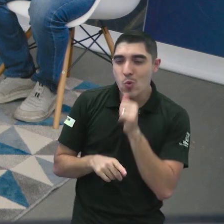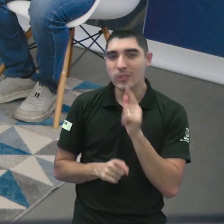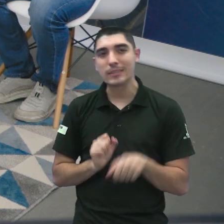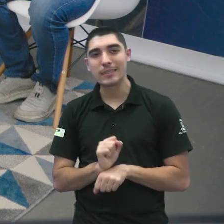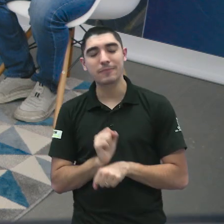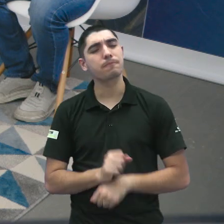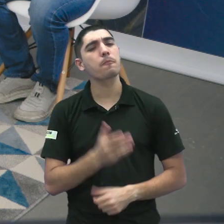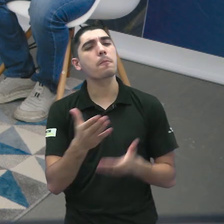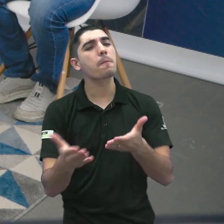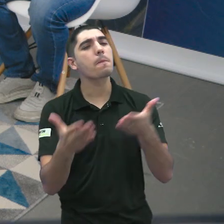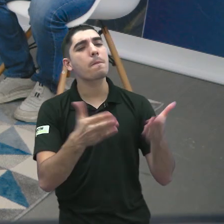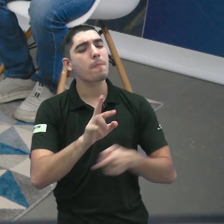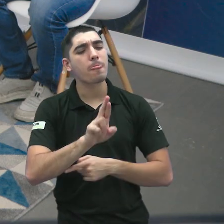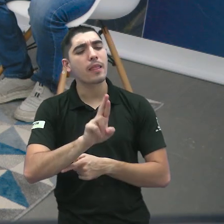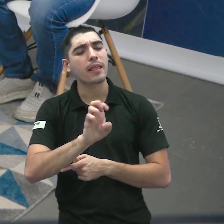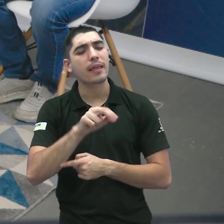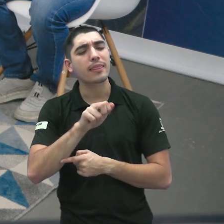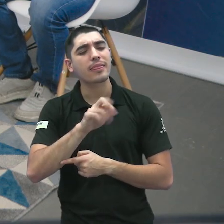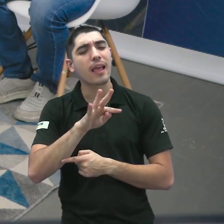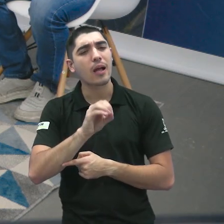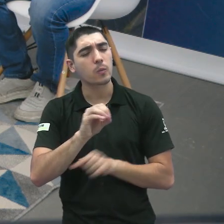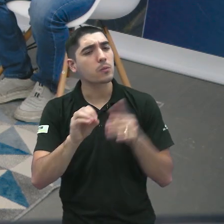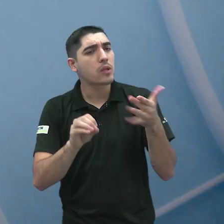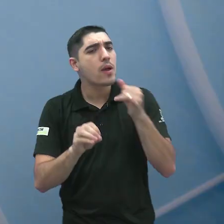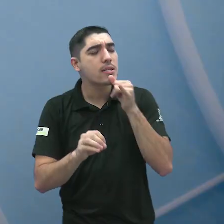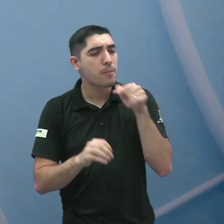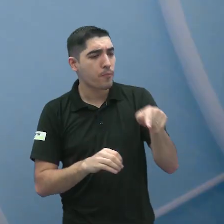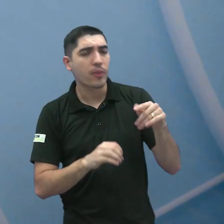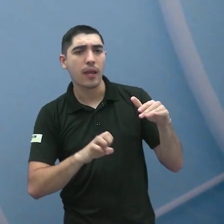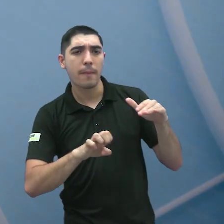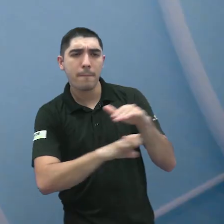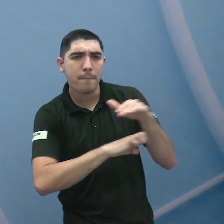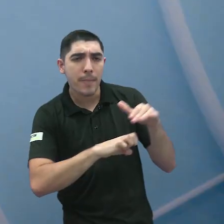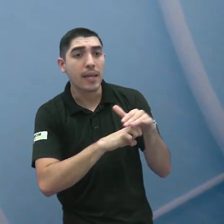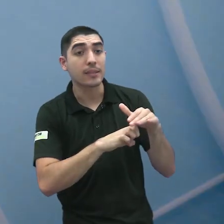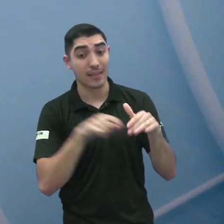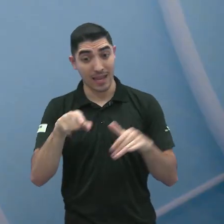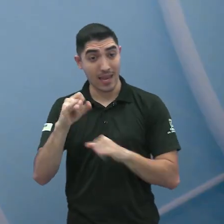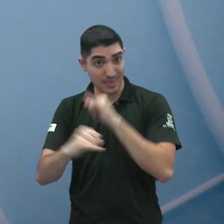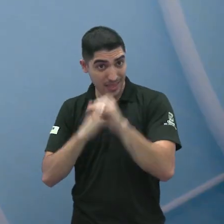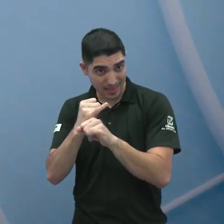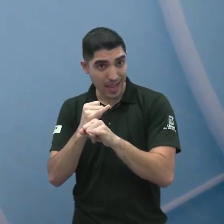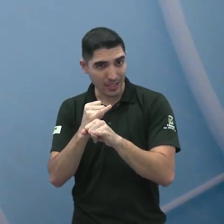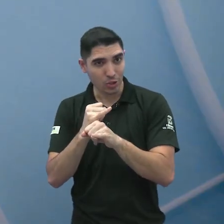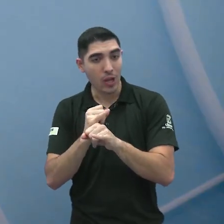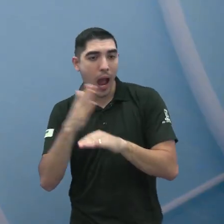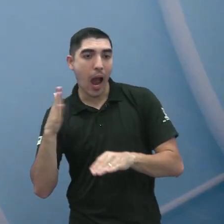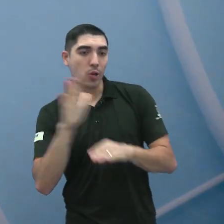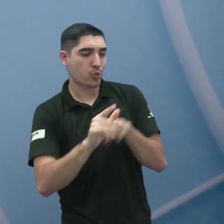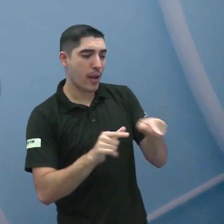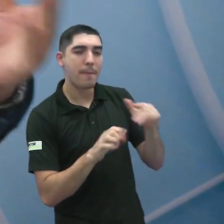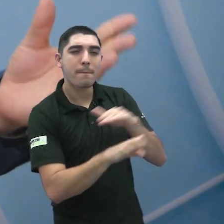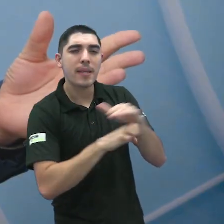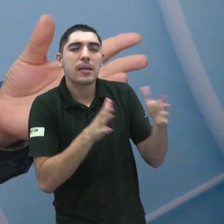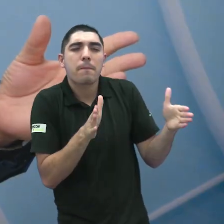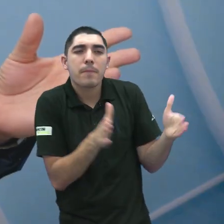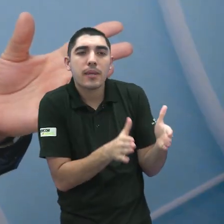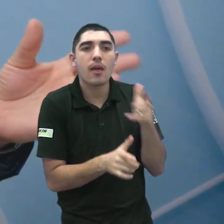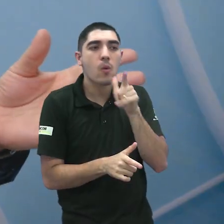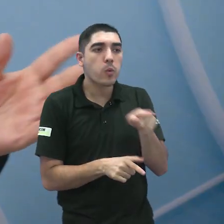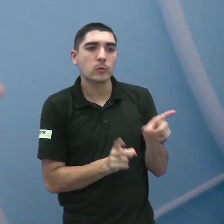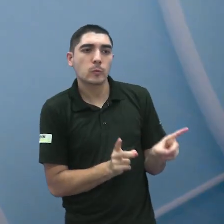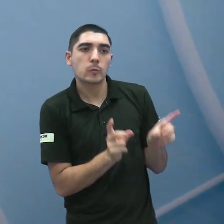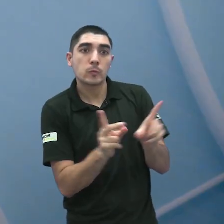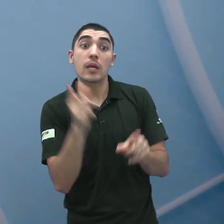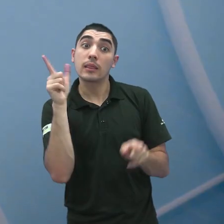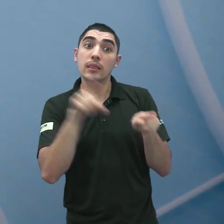comércio eletrônico, né, ele tem ajudado pequenos negócios a se formalizarem e a ganhar mais visibilidade? Você